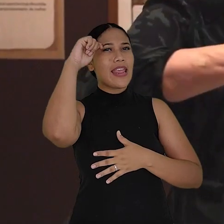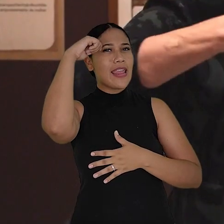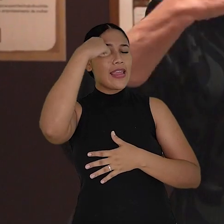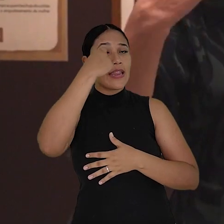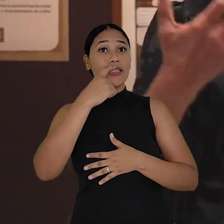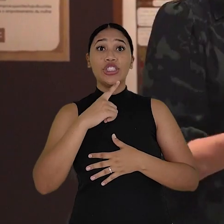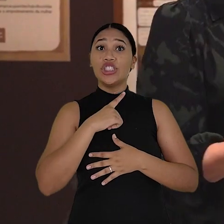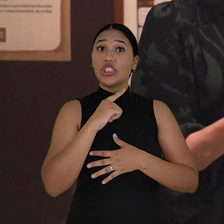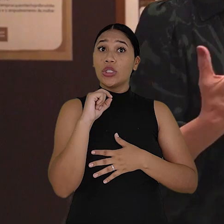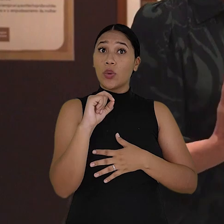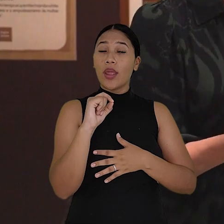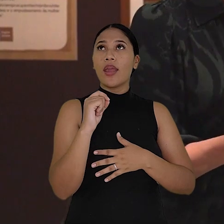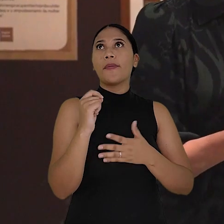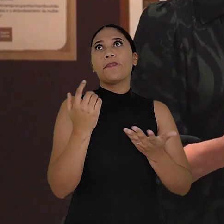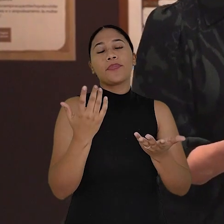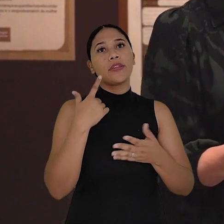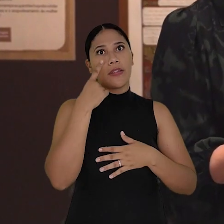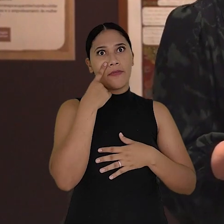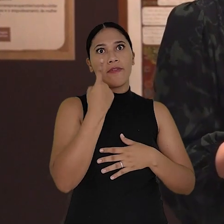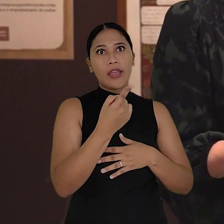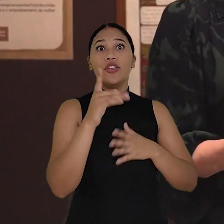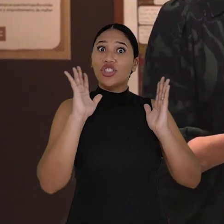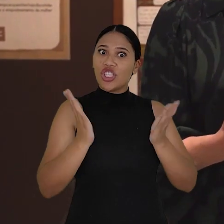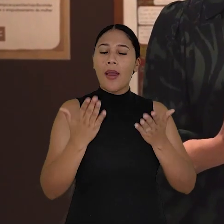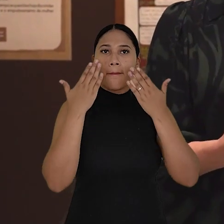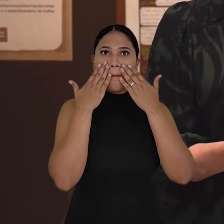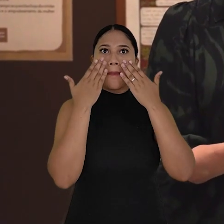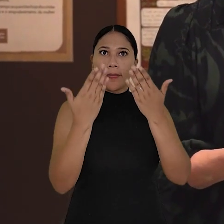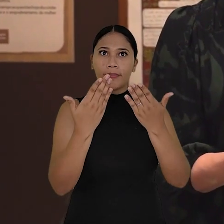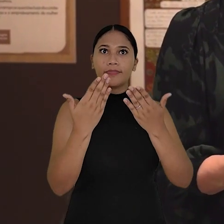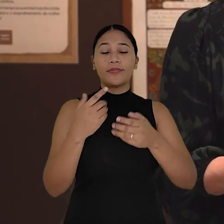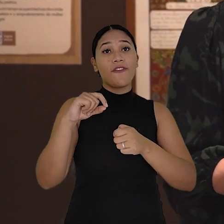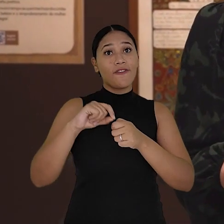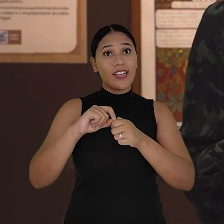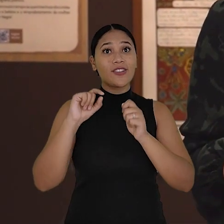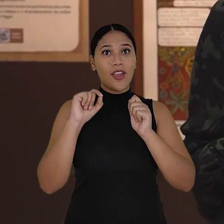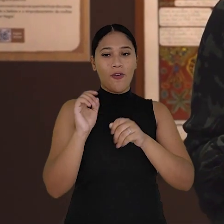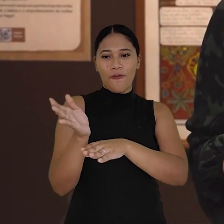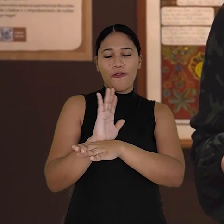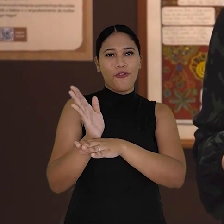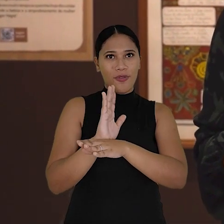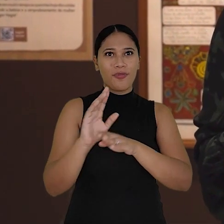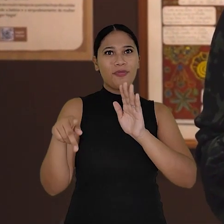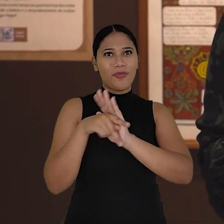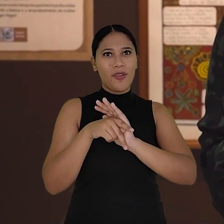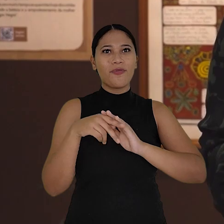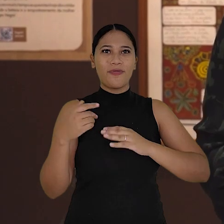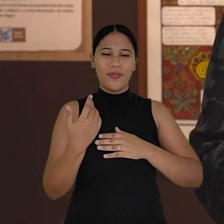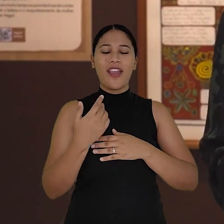ele vai falando. Então ele tinha essa, vocês veem que eu já apontei para vocês, que quando ele fez o Alto